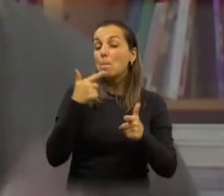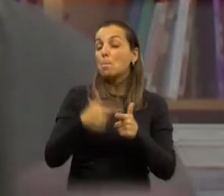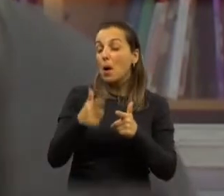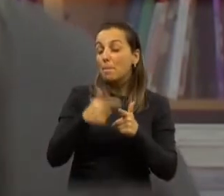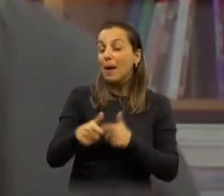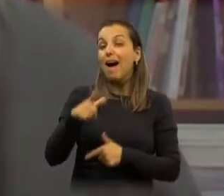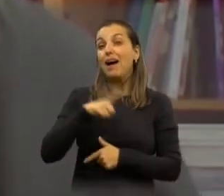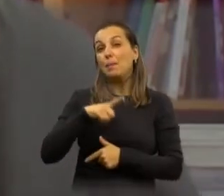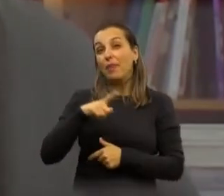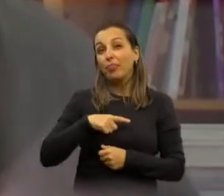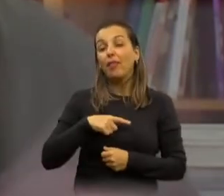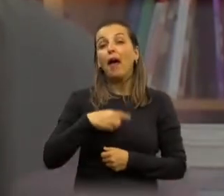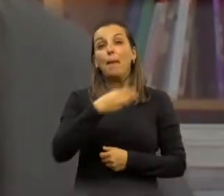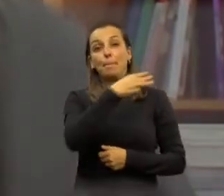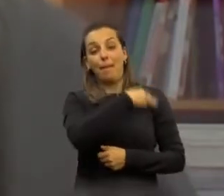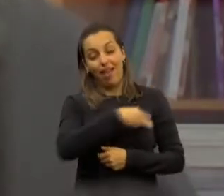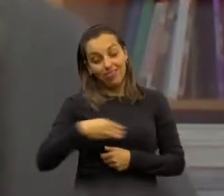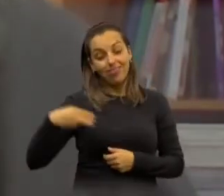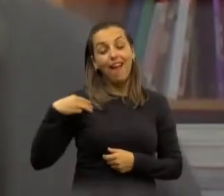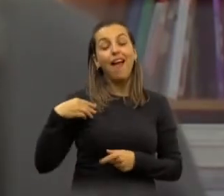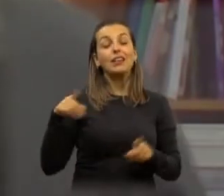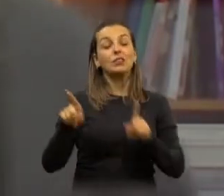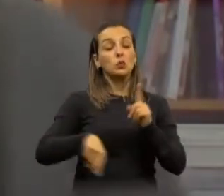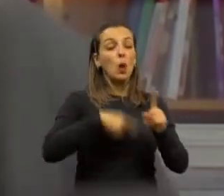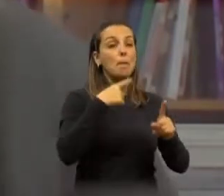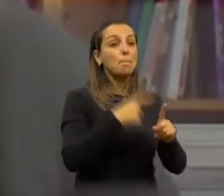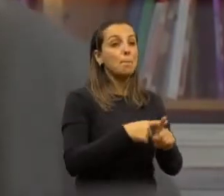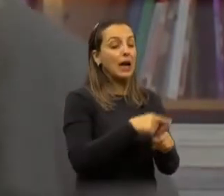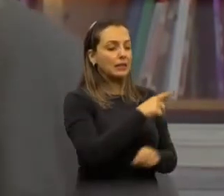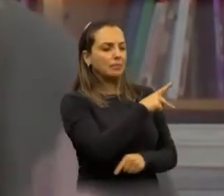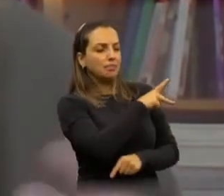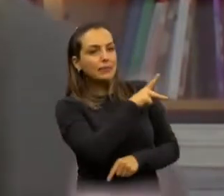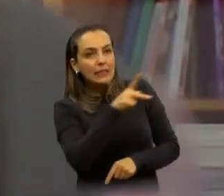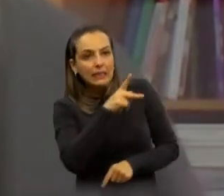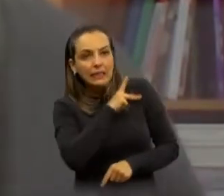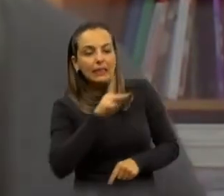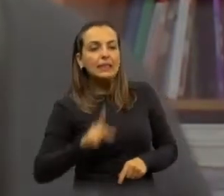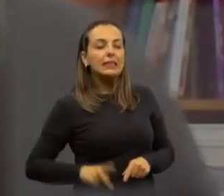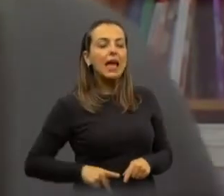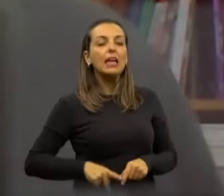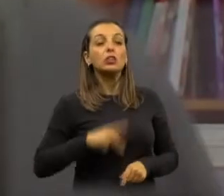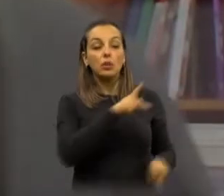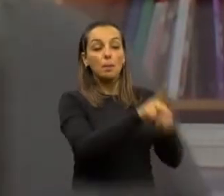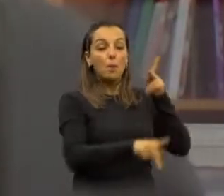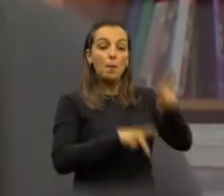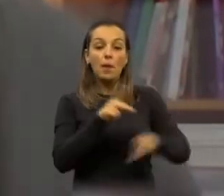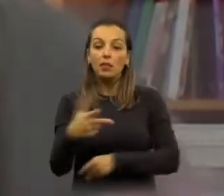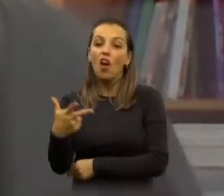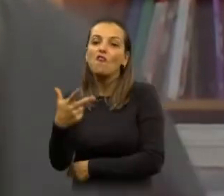apesar do ministro e do presidente da República, o povo brasileiro está se vacinando.